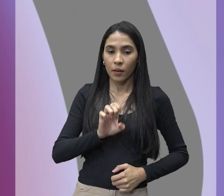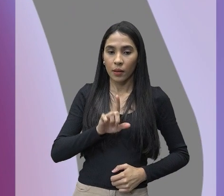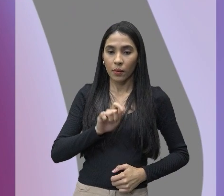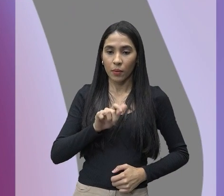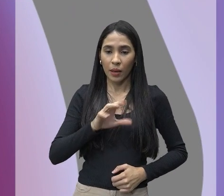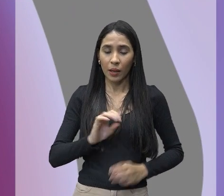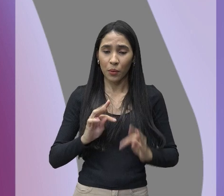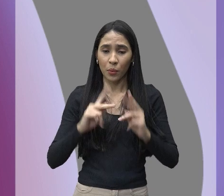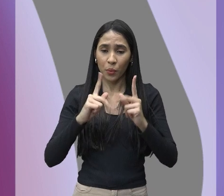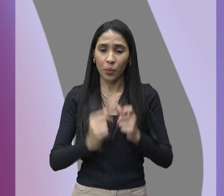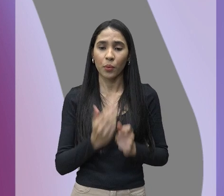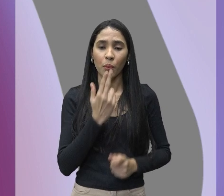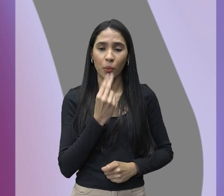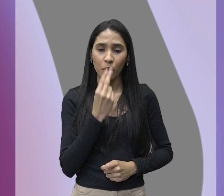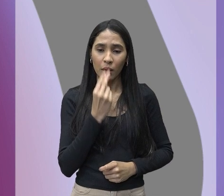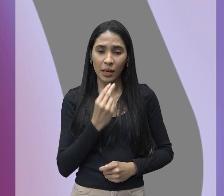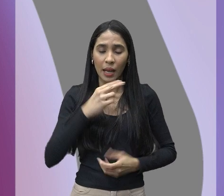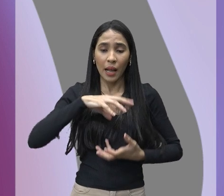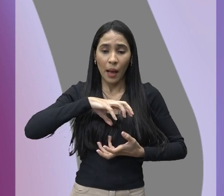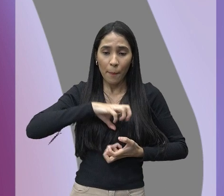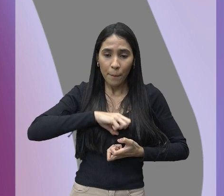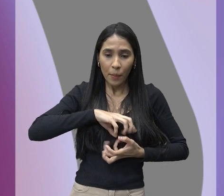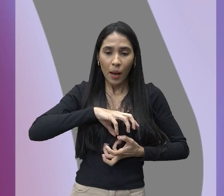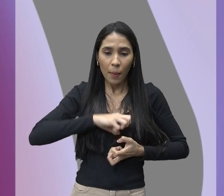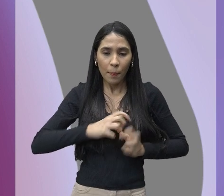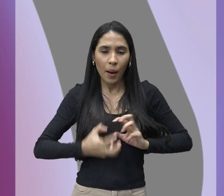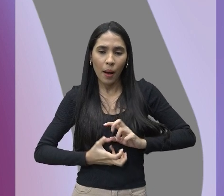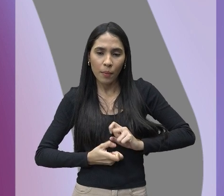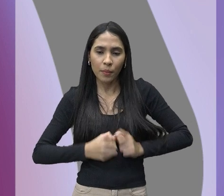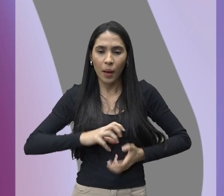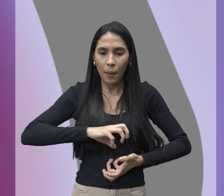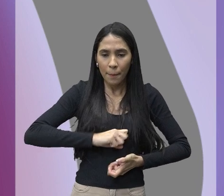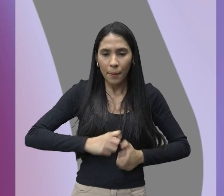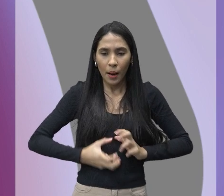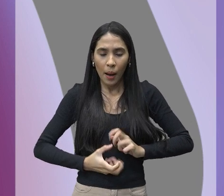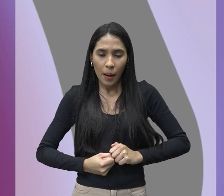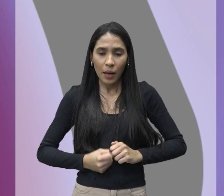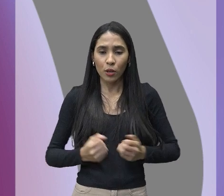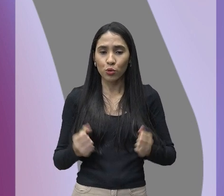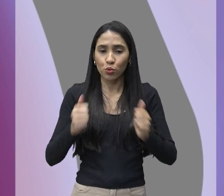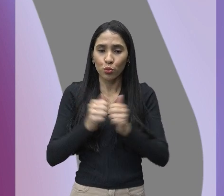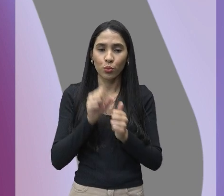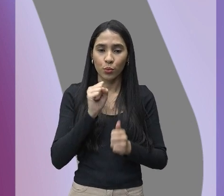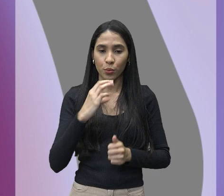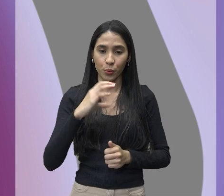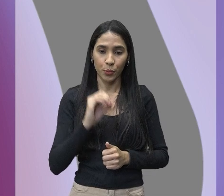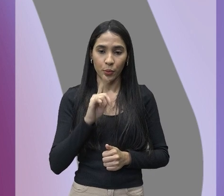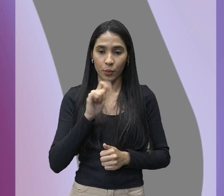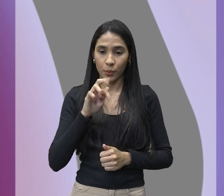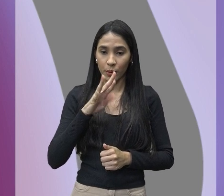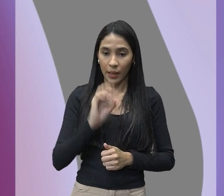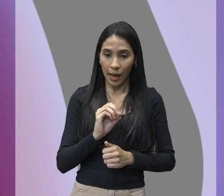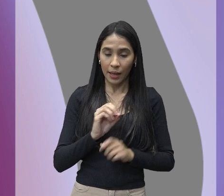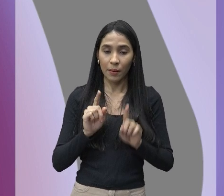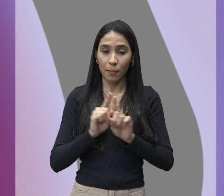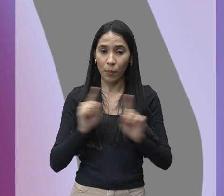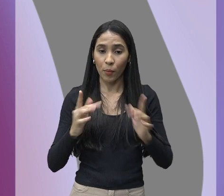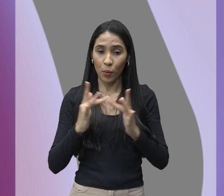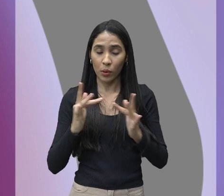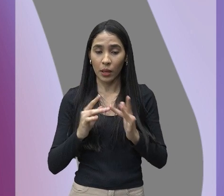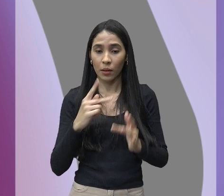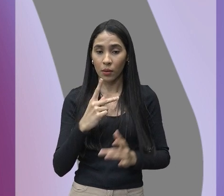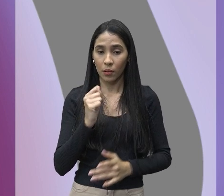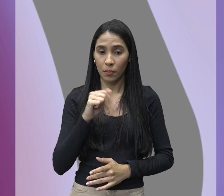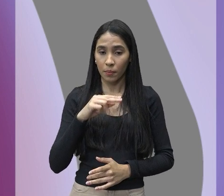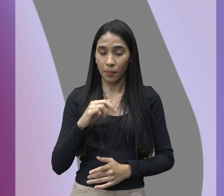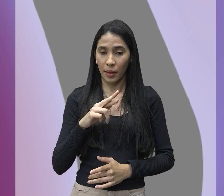os nutrientes já processados, mastigados e misturados ao suco gástrico recebem sucos do pâncreas,